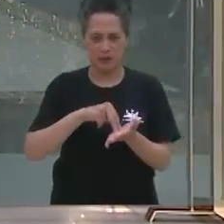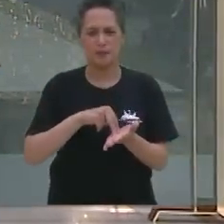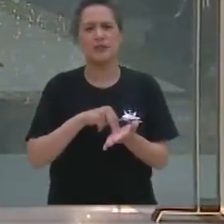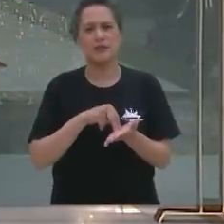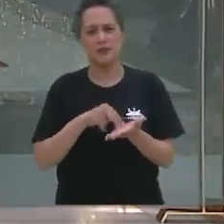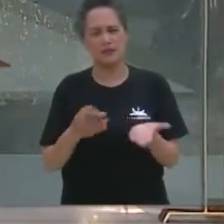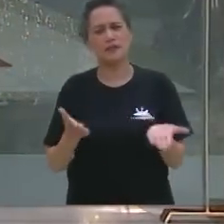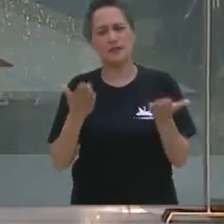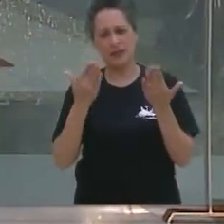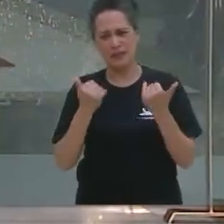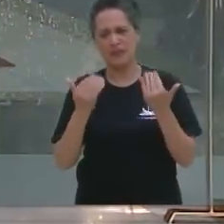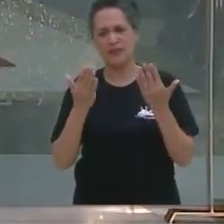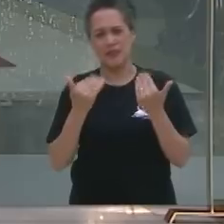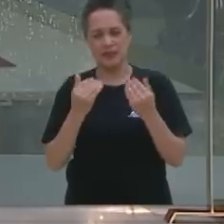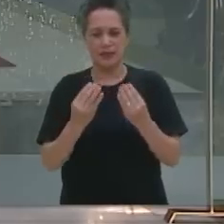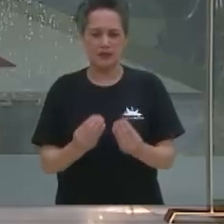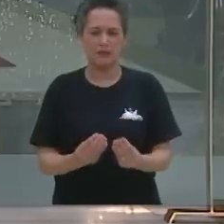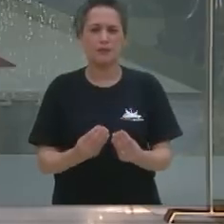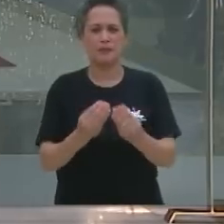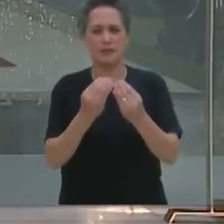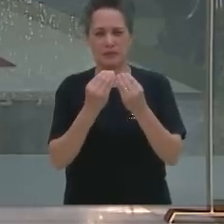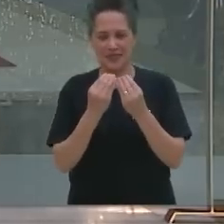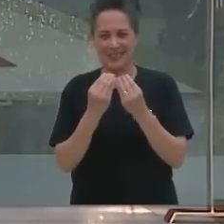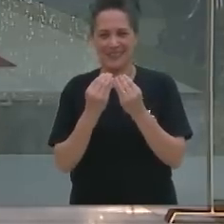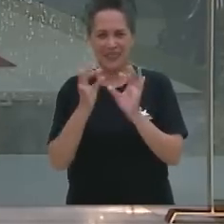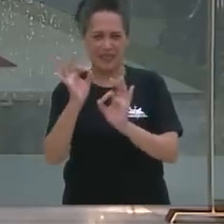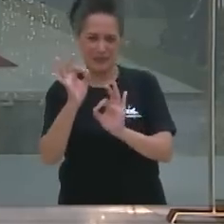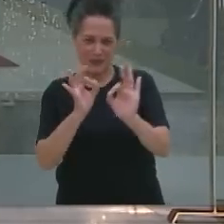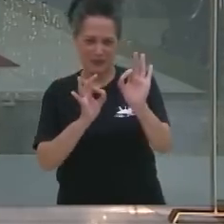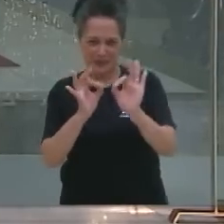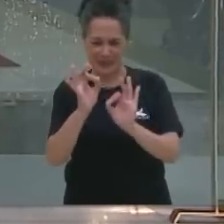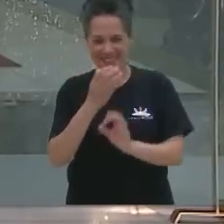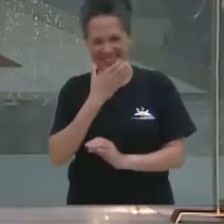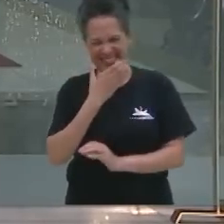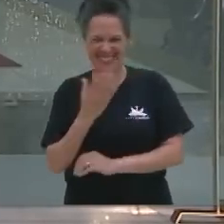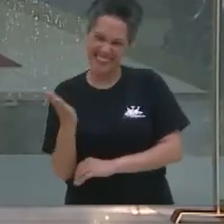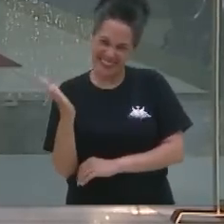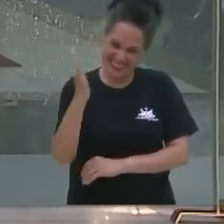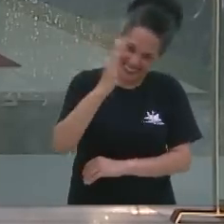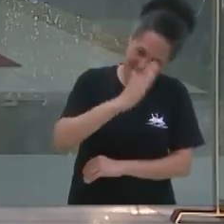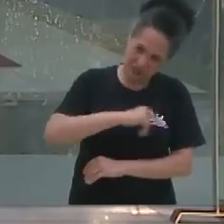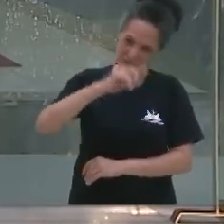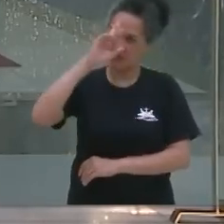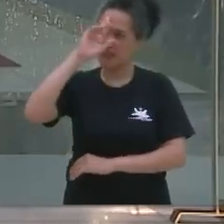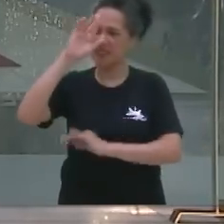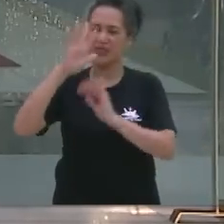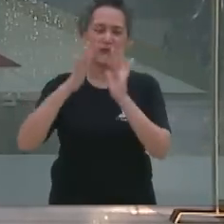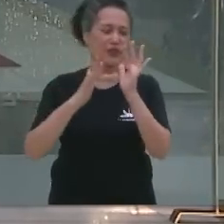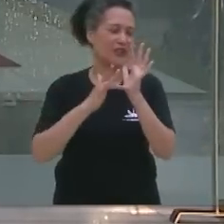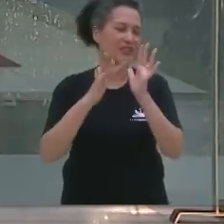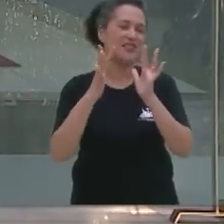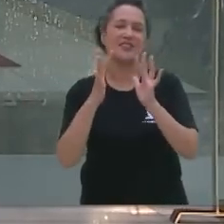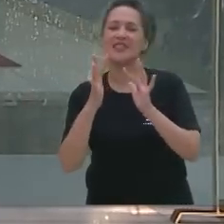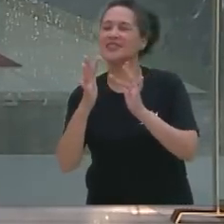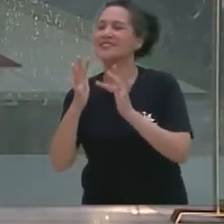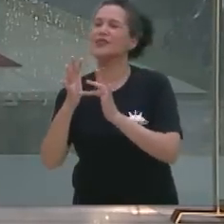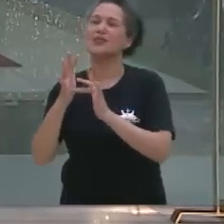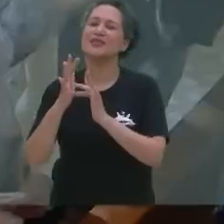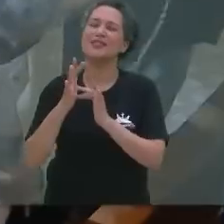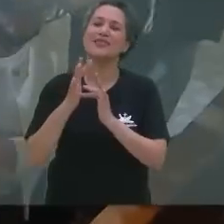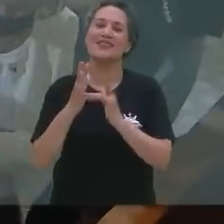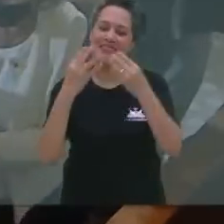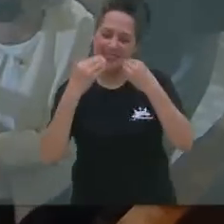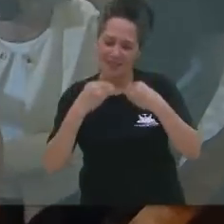menos, das missas do Advento. Vem, Senhor Jesus. Ó Santa Mãe, nos leve até o